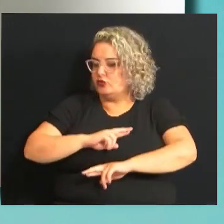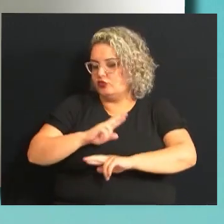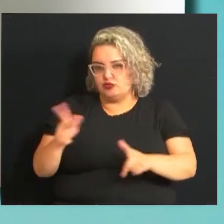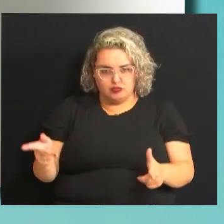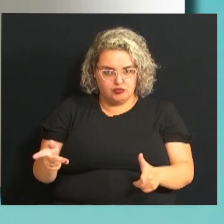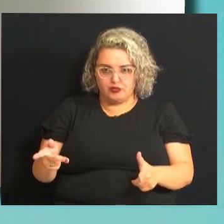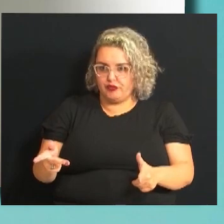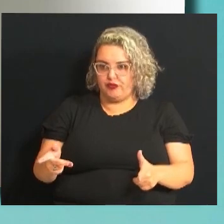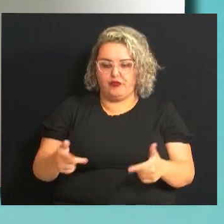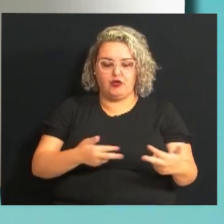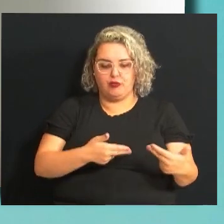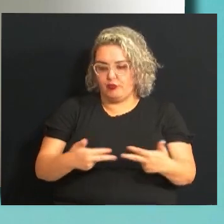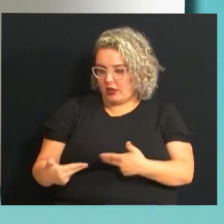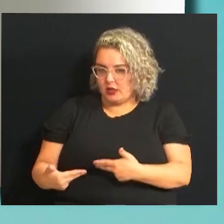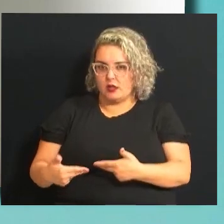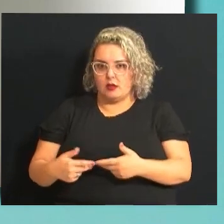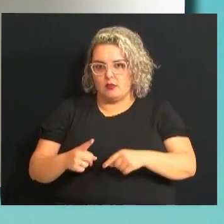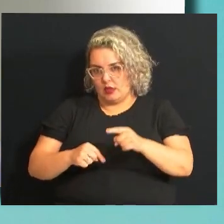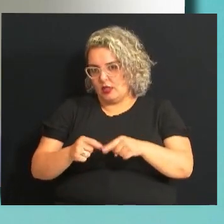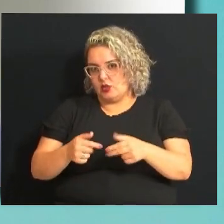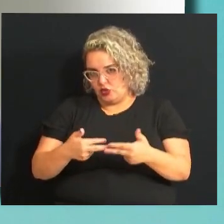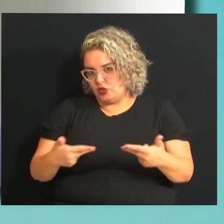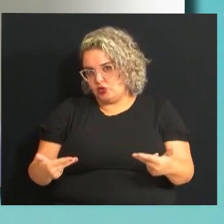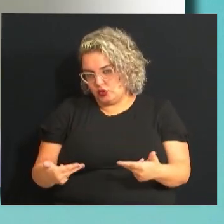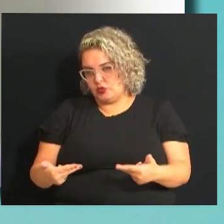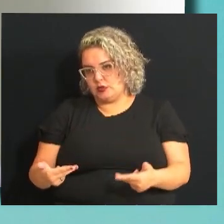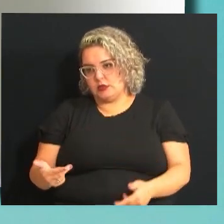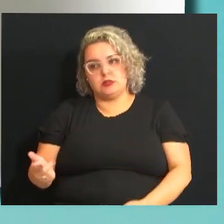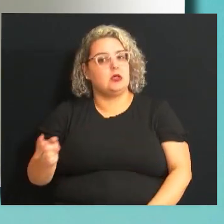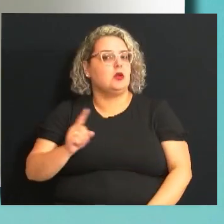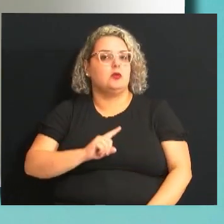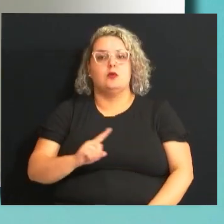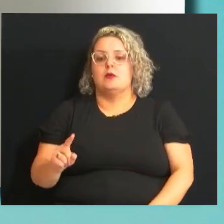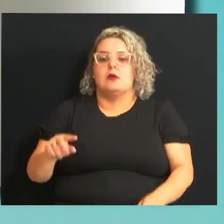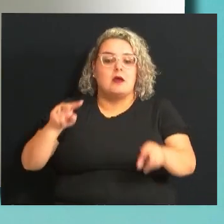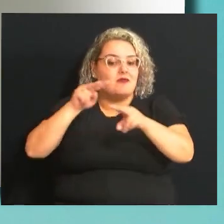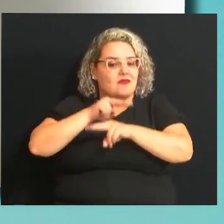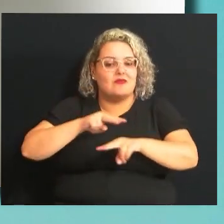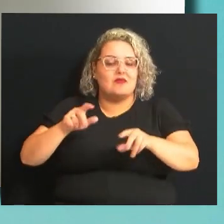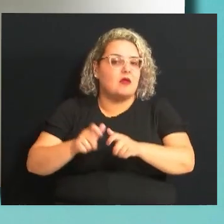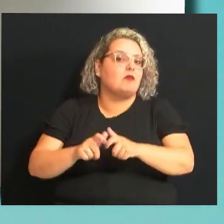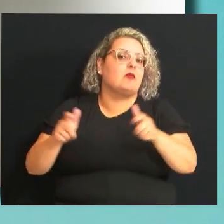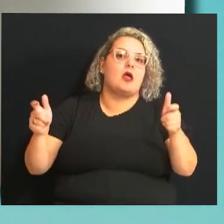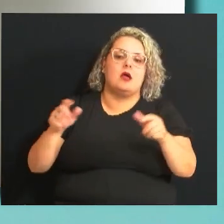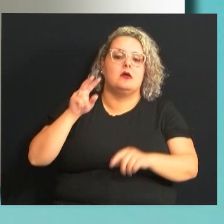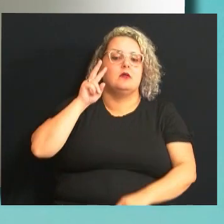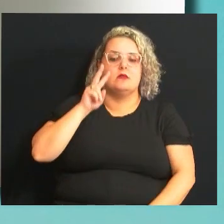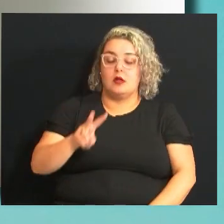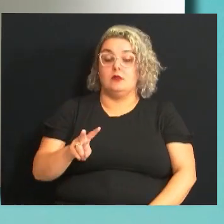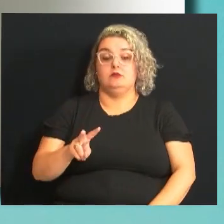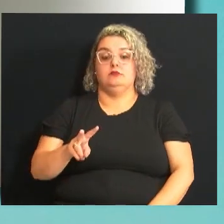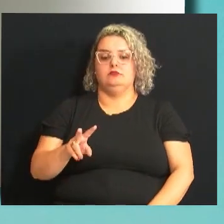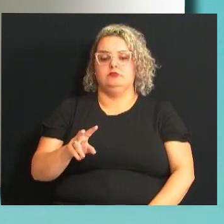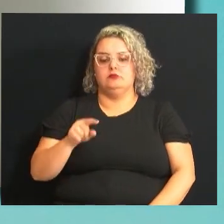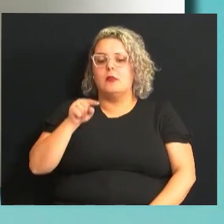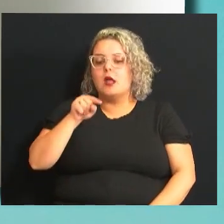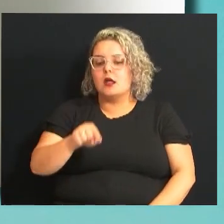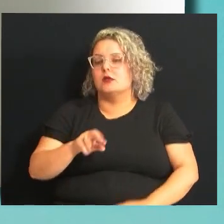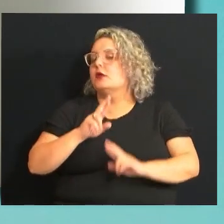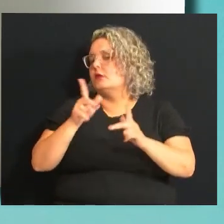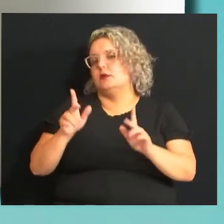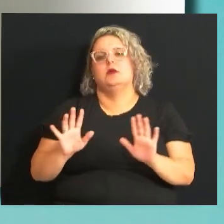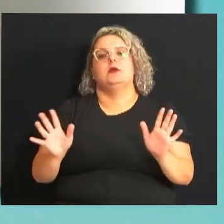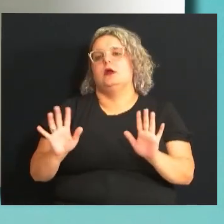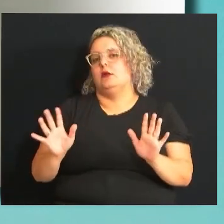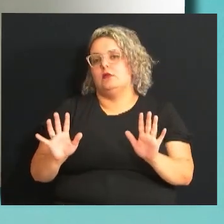Mas a maior parte desses itens que são fora do padrão não são essa questão estética